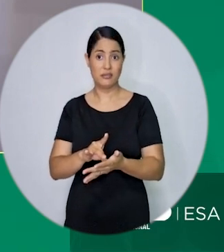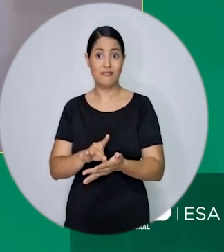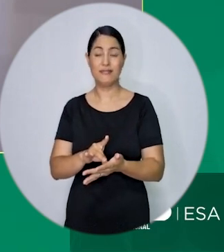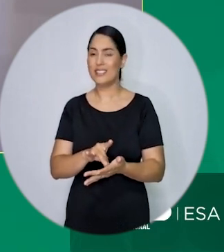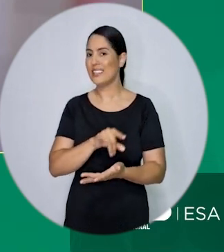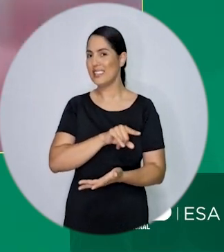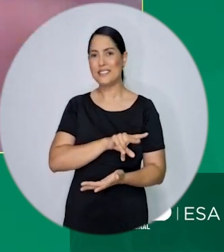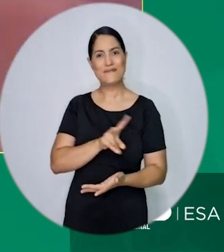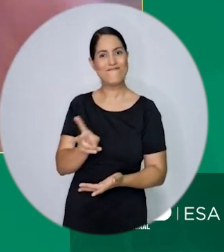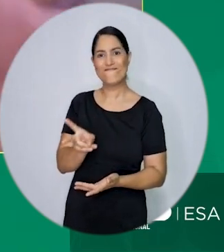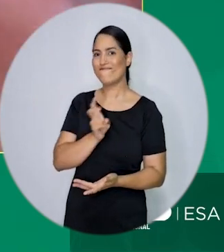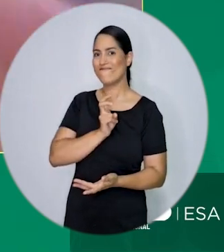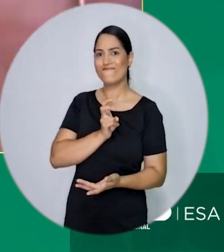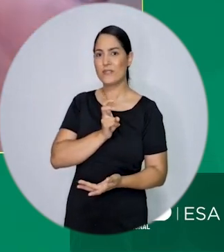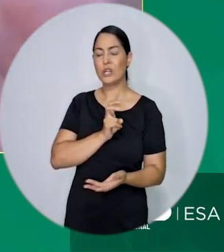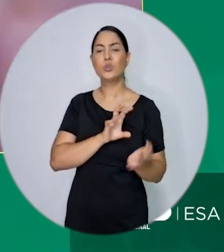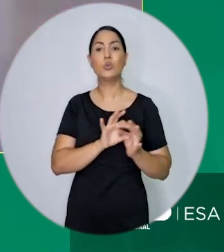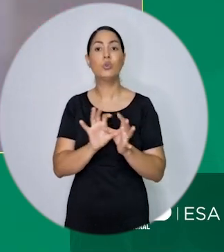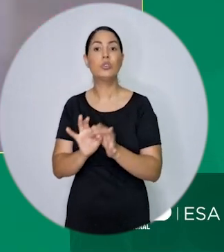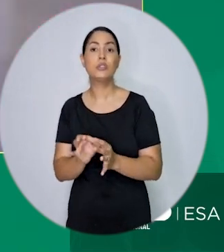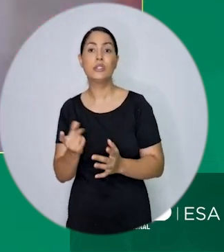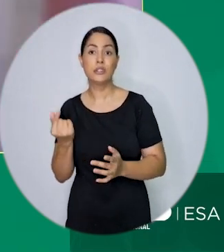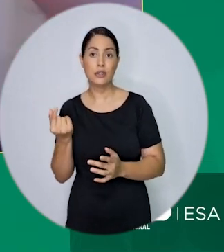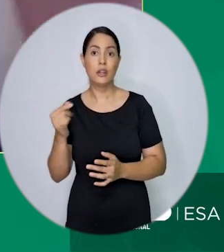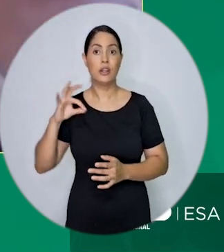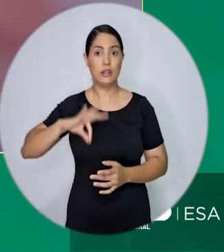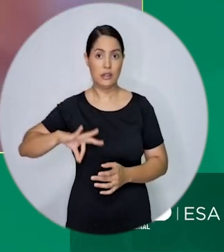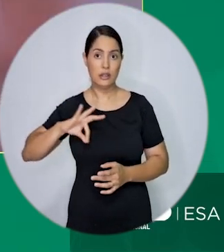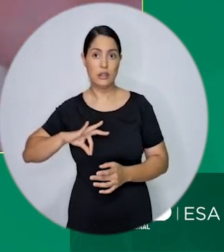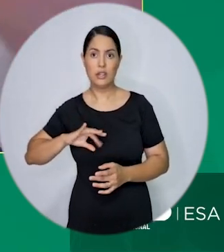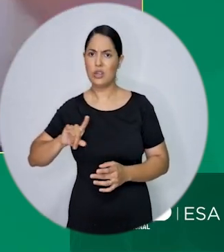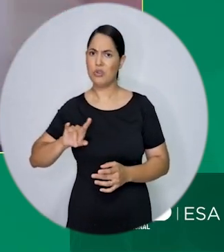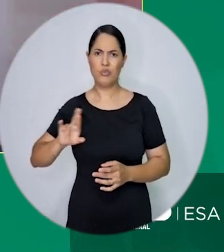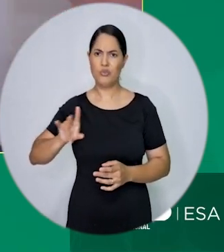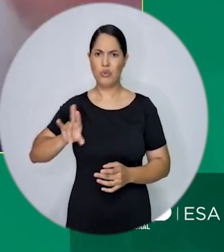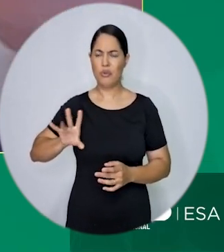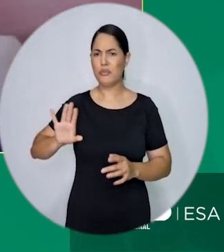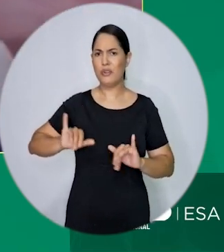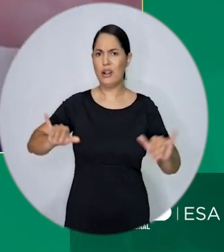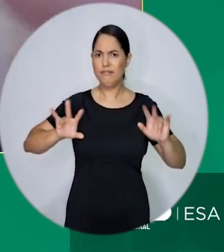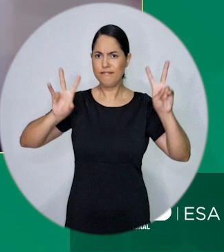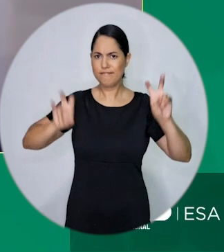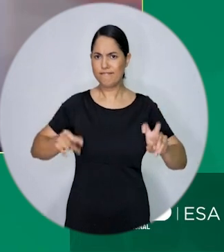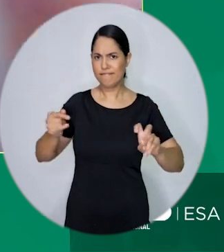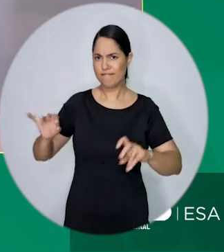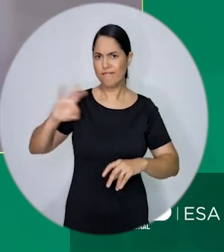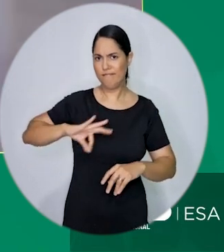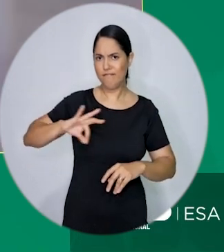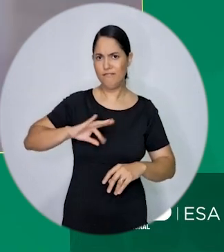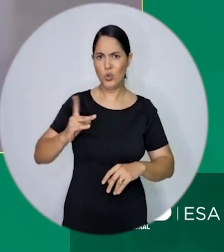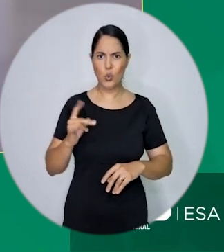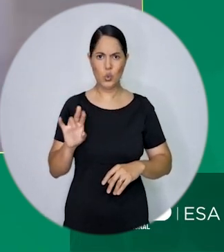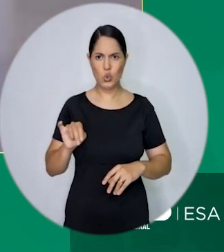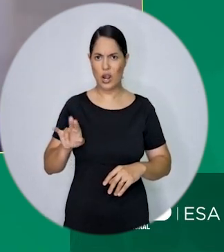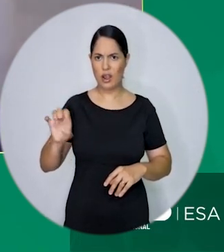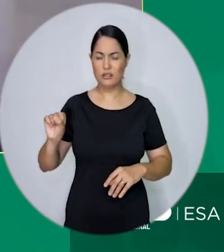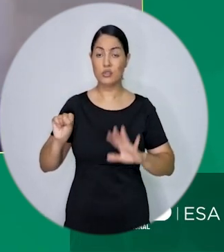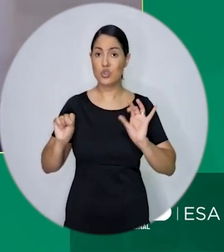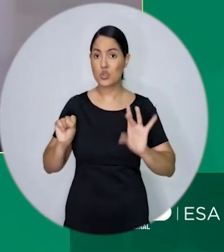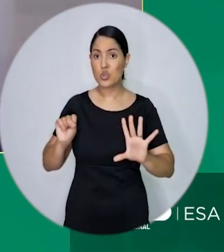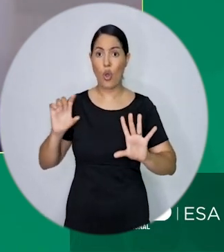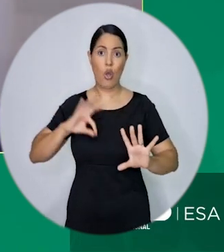ter, não só como aspecto remuneratório. Não quero apequenar os honorários aqui como mera remuneração. Os